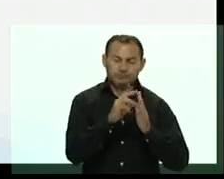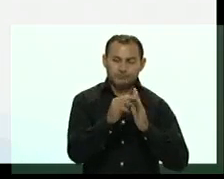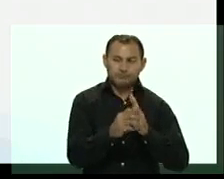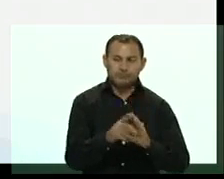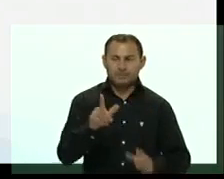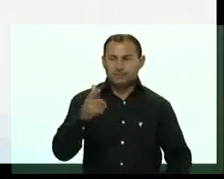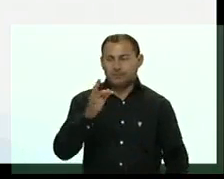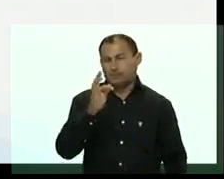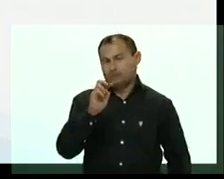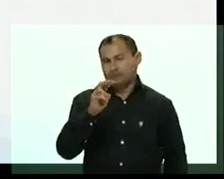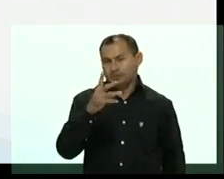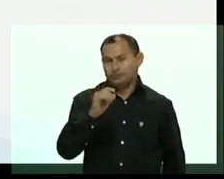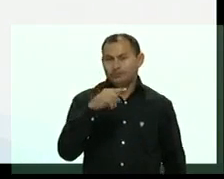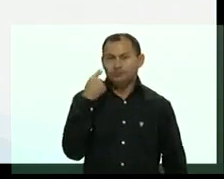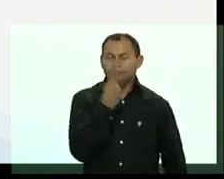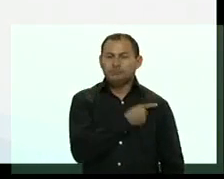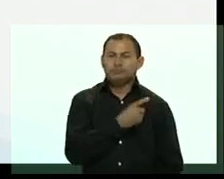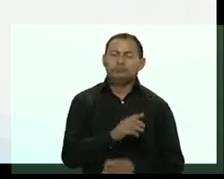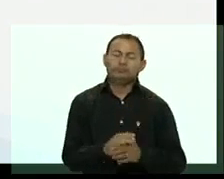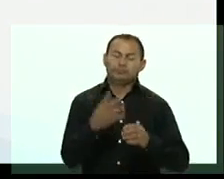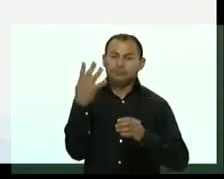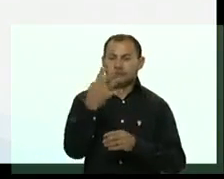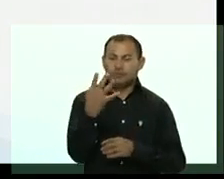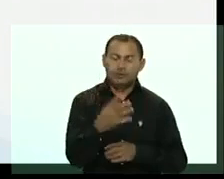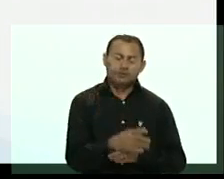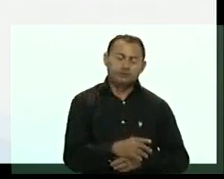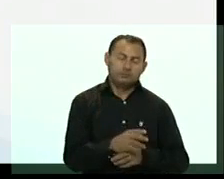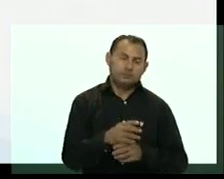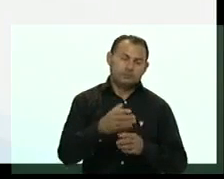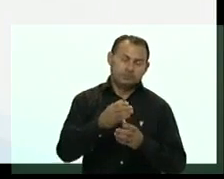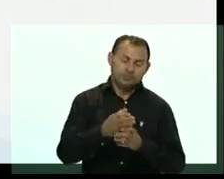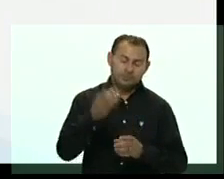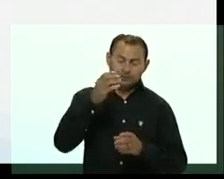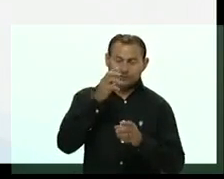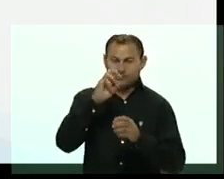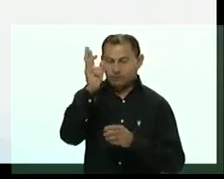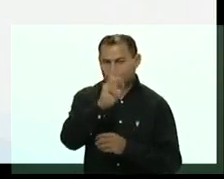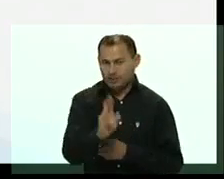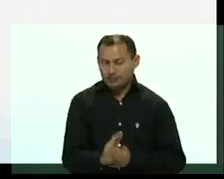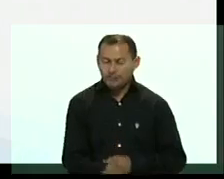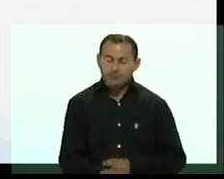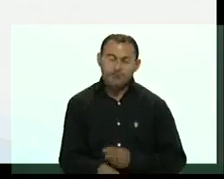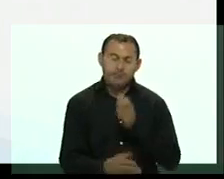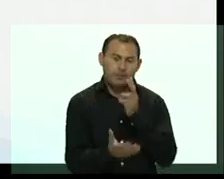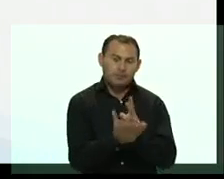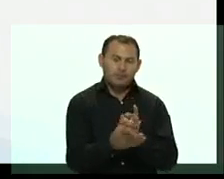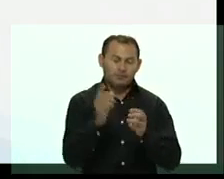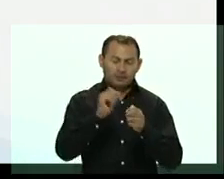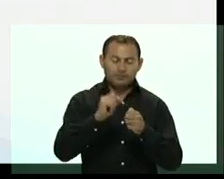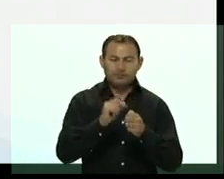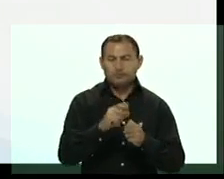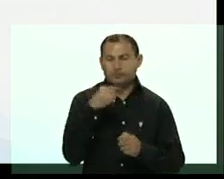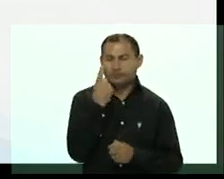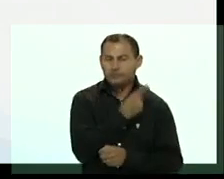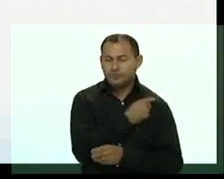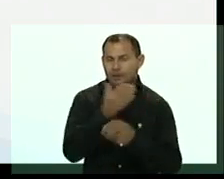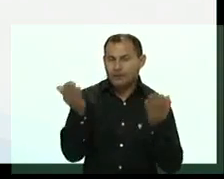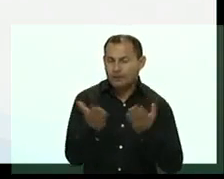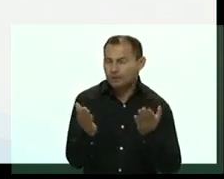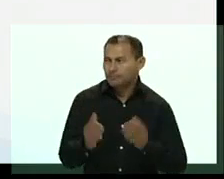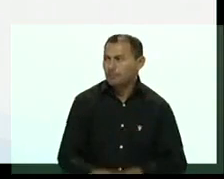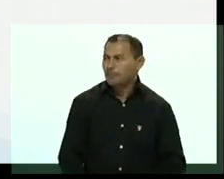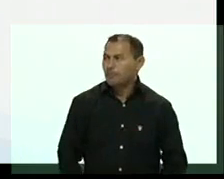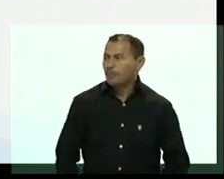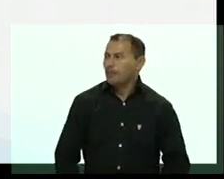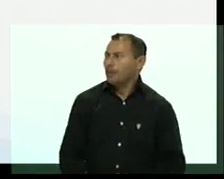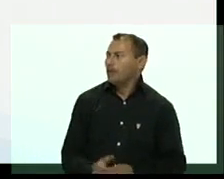essa outra função, nós temos 1/4 de litro por real. Uma vez que nós fizemos isso, nós vamos agora